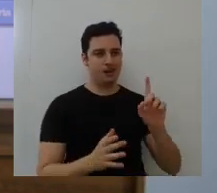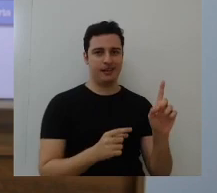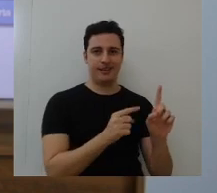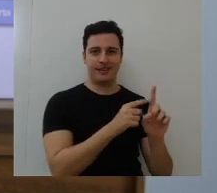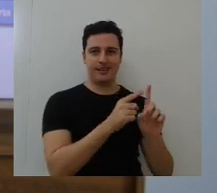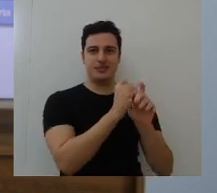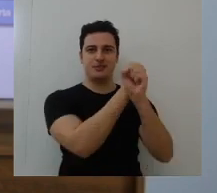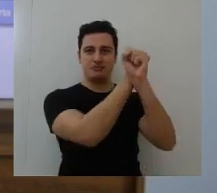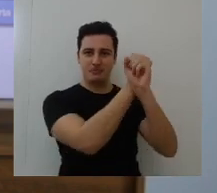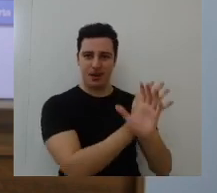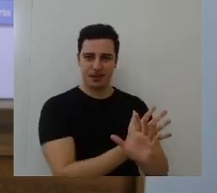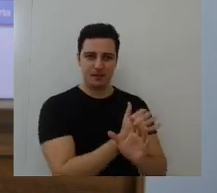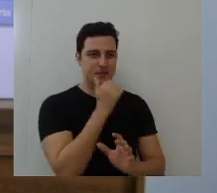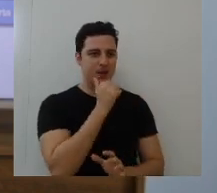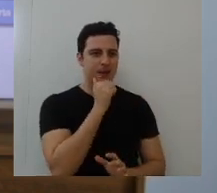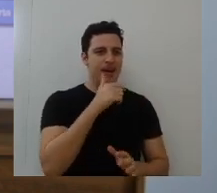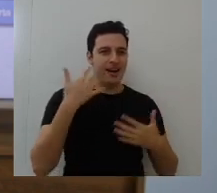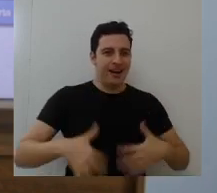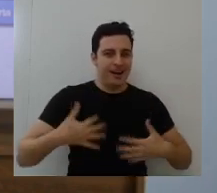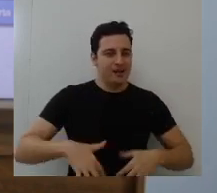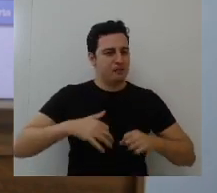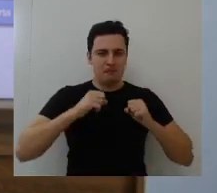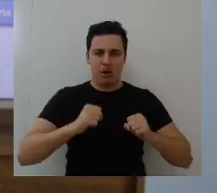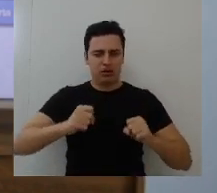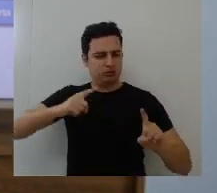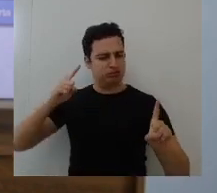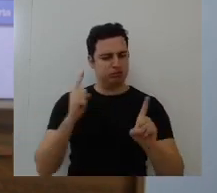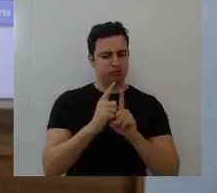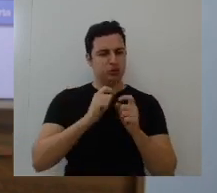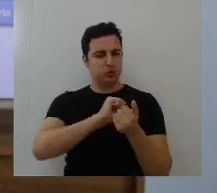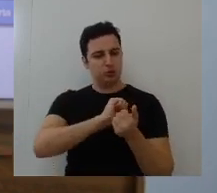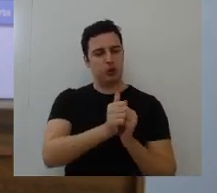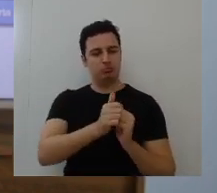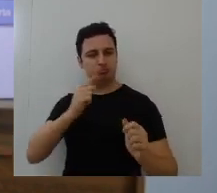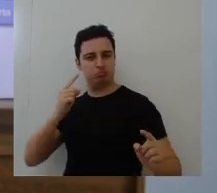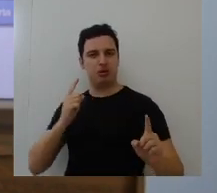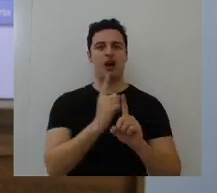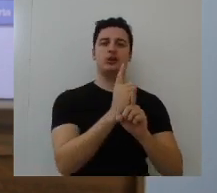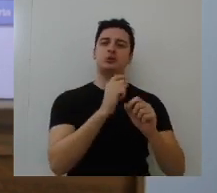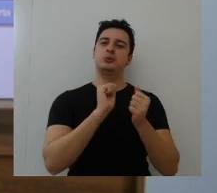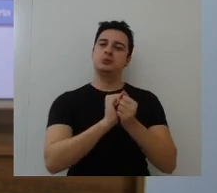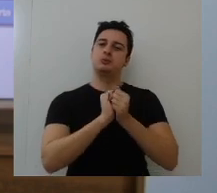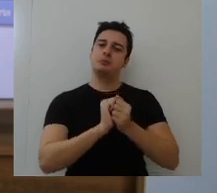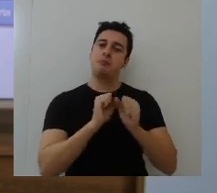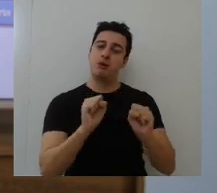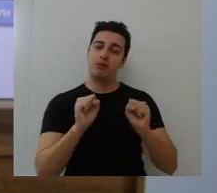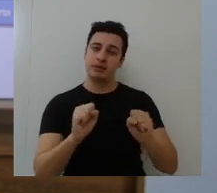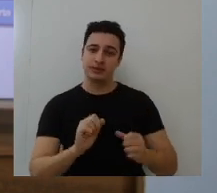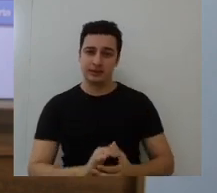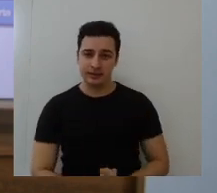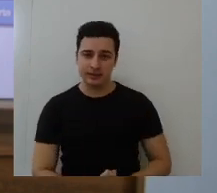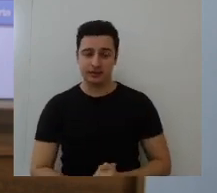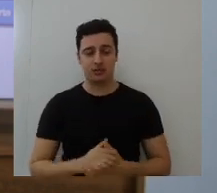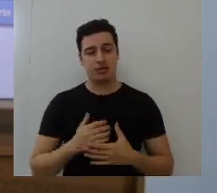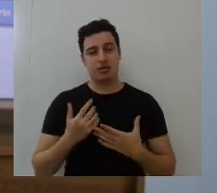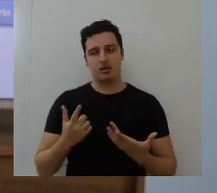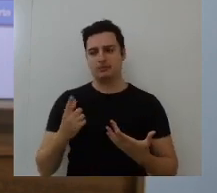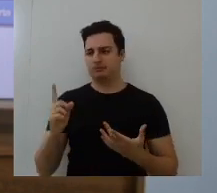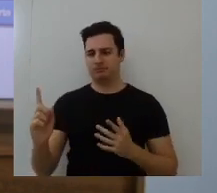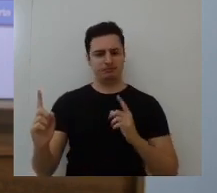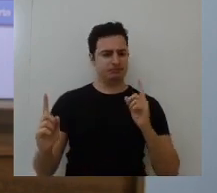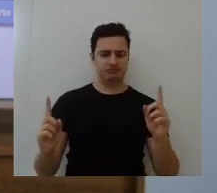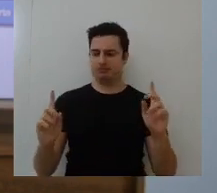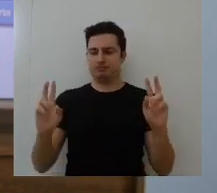outra situação totalmente diferente. Se você parar também para observar, em Atenas a questão da mulher não